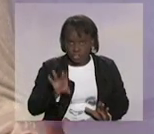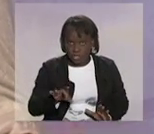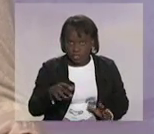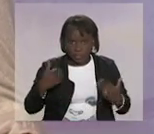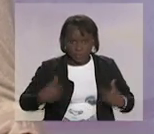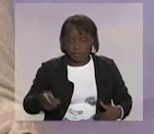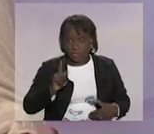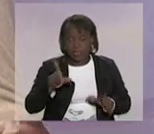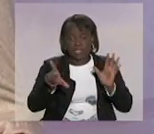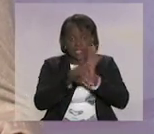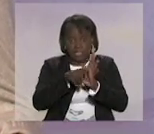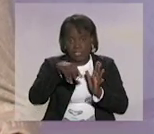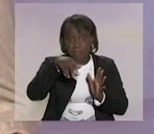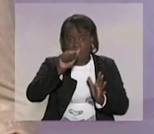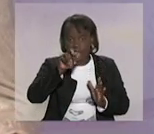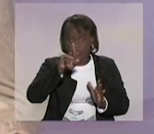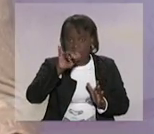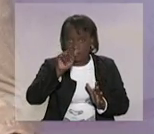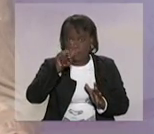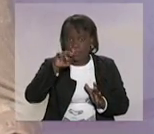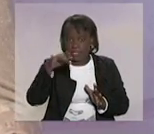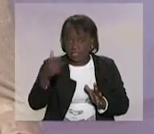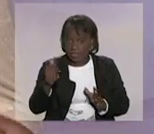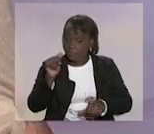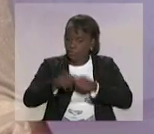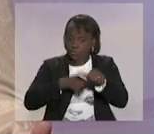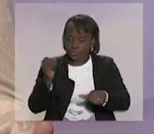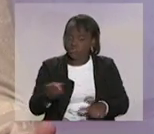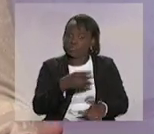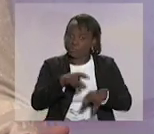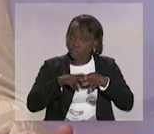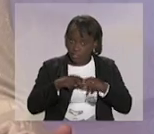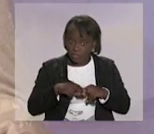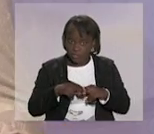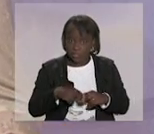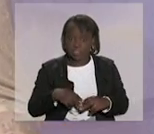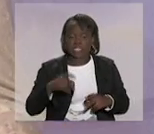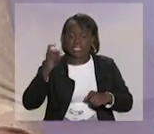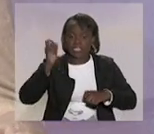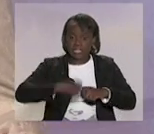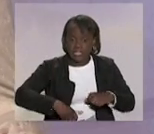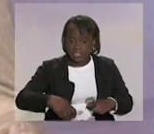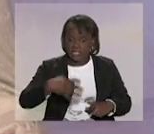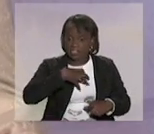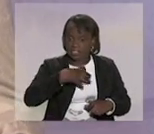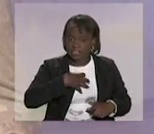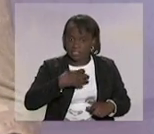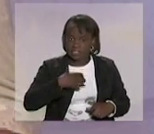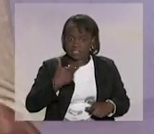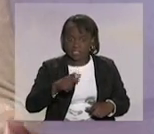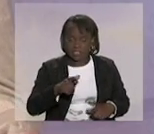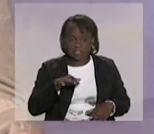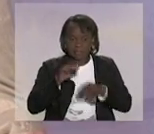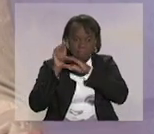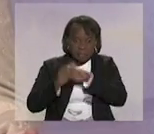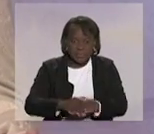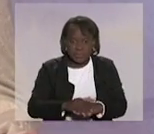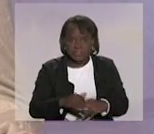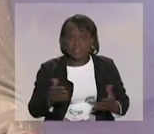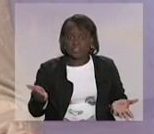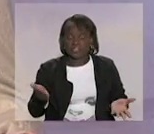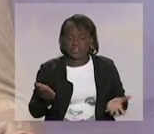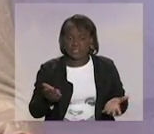mas não é só isso, né? E a Lei Maria da Penha, ela é inovadora até mesmo nisso, né? A violência moral, né? Você ser